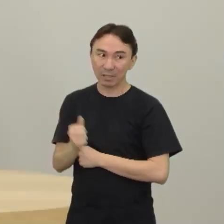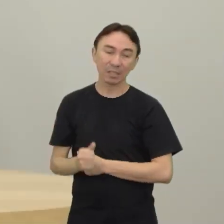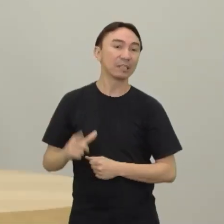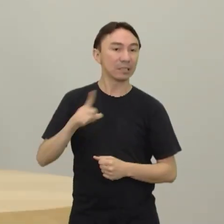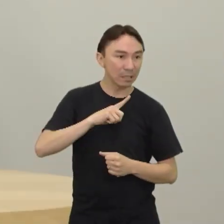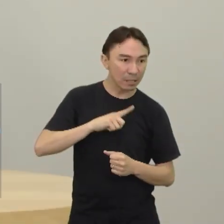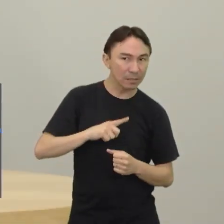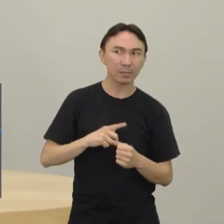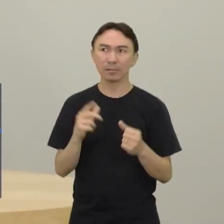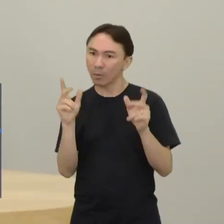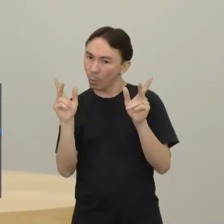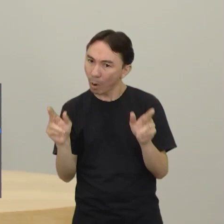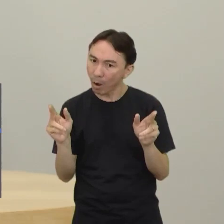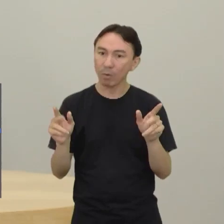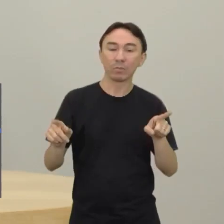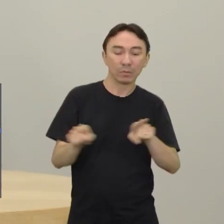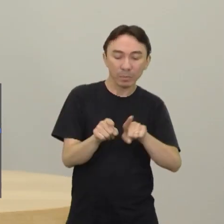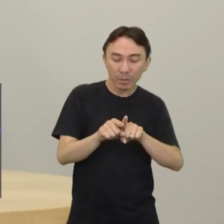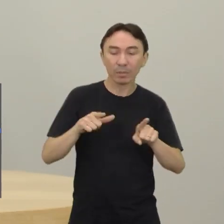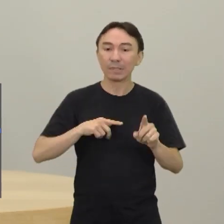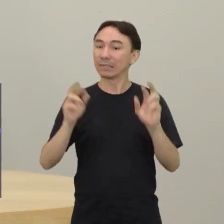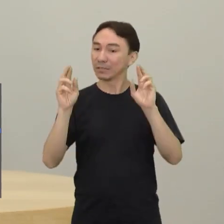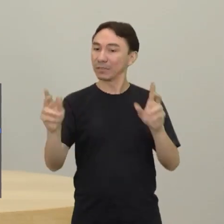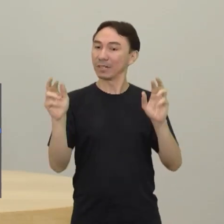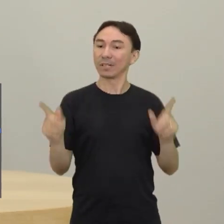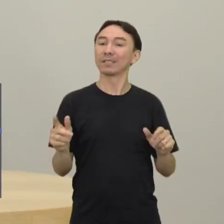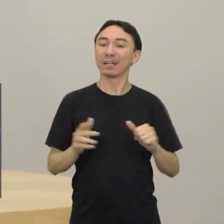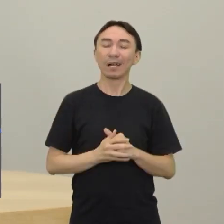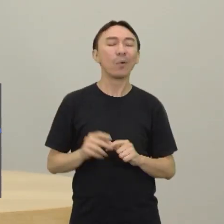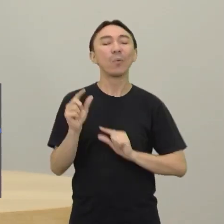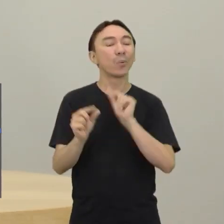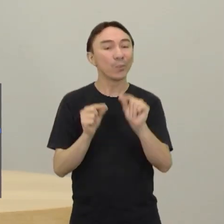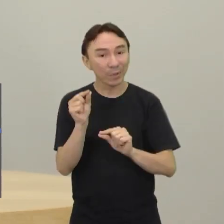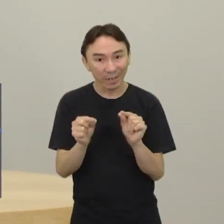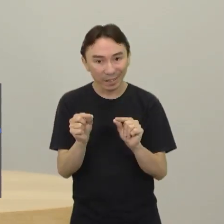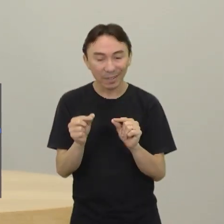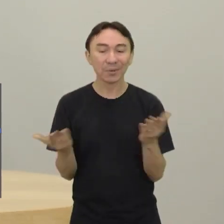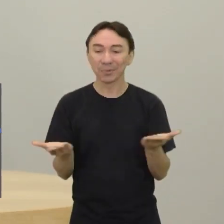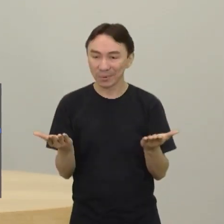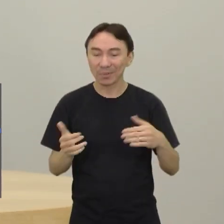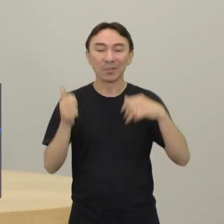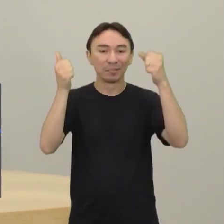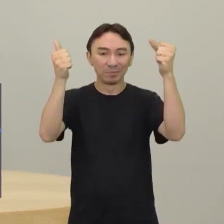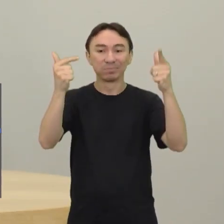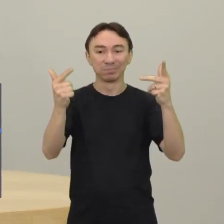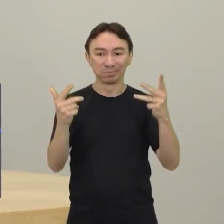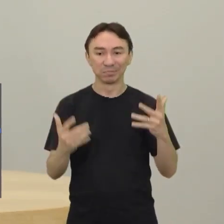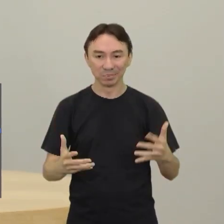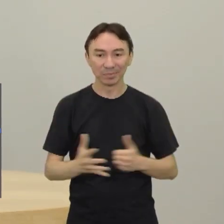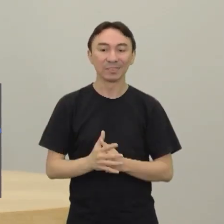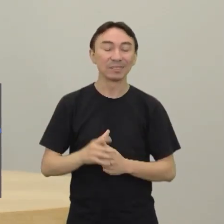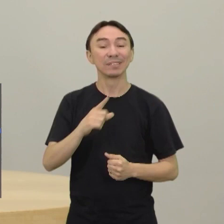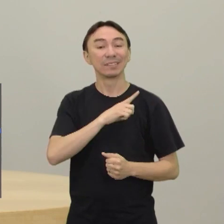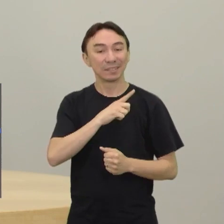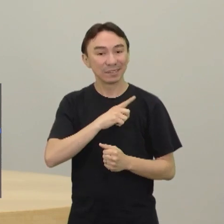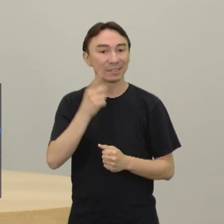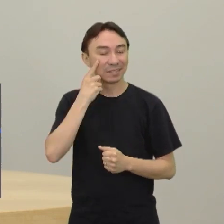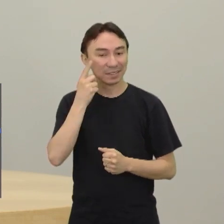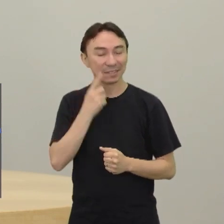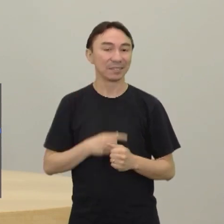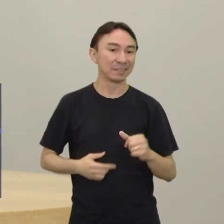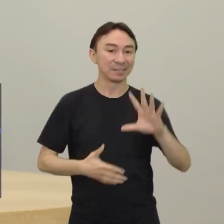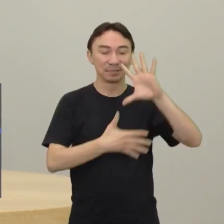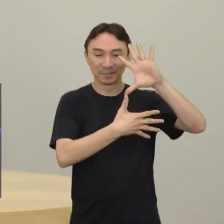partes, falando aí sobre a parte física desses dois países, né, e tendo aí uma relação entre elas.